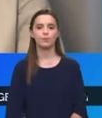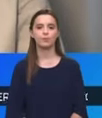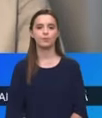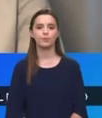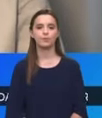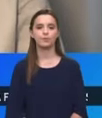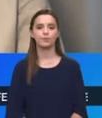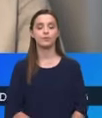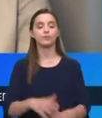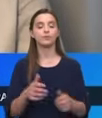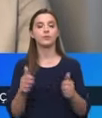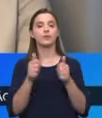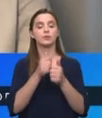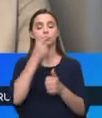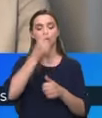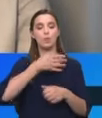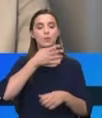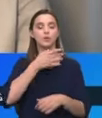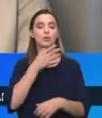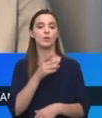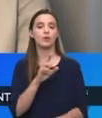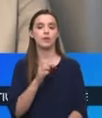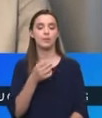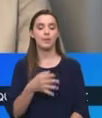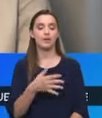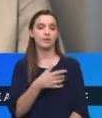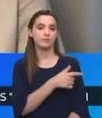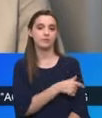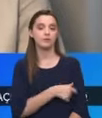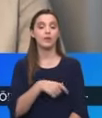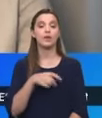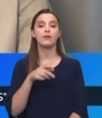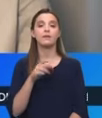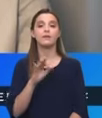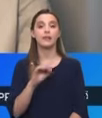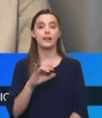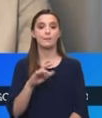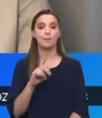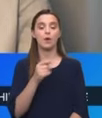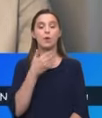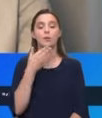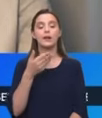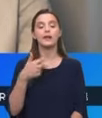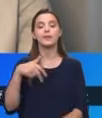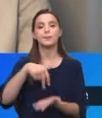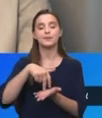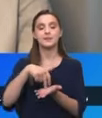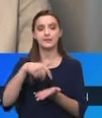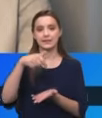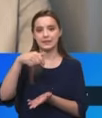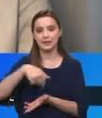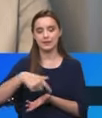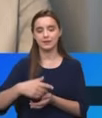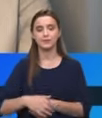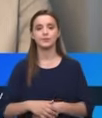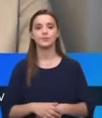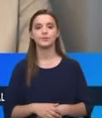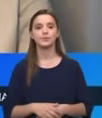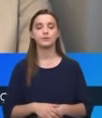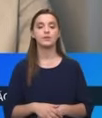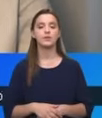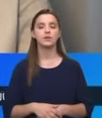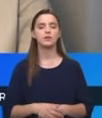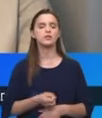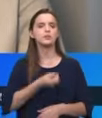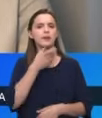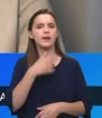Junta-se a nós o comentador da RTP, Filipe Vasconcelos Romão. Muito bom dia, obrigado pela presença neste jornal. Começamos por um necessário enquadramento das últimas horas.